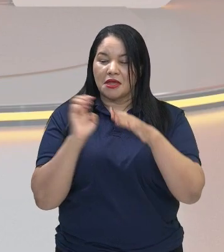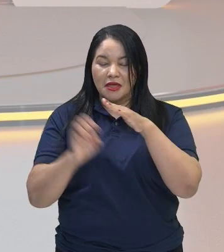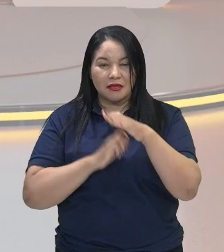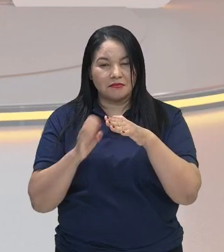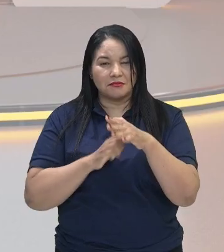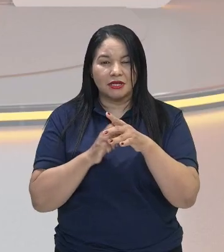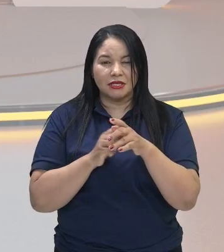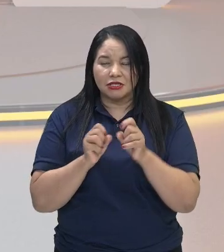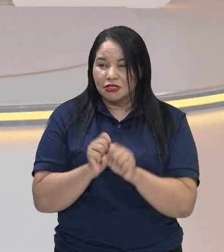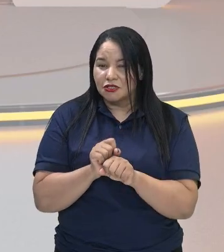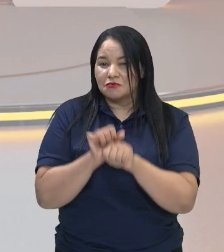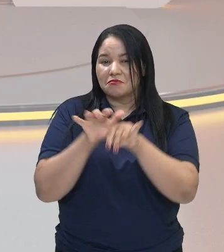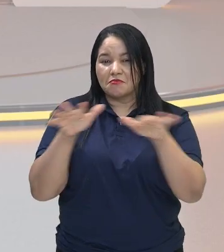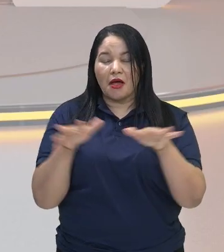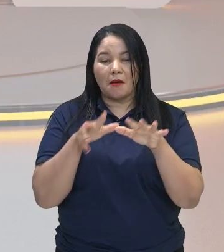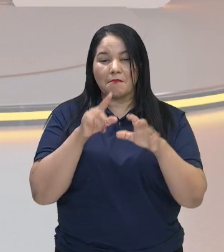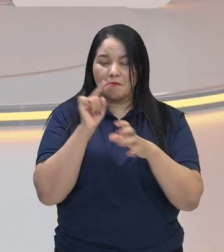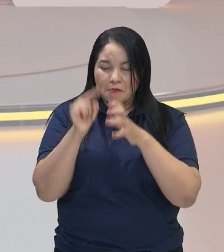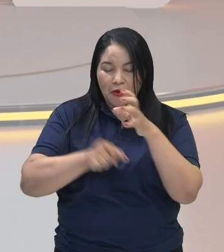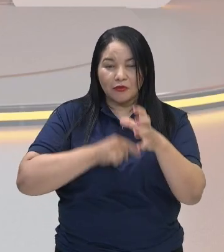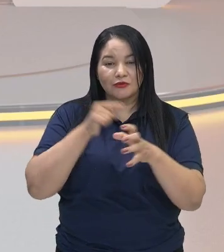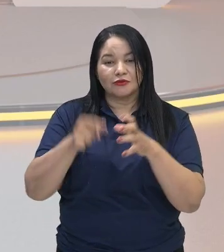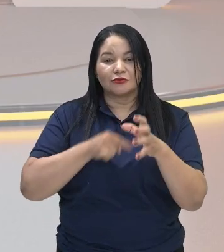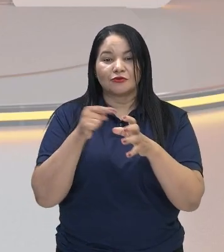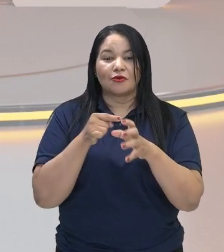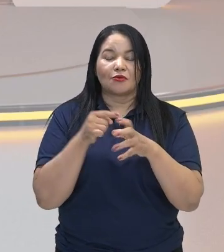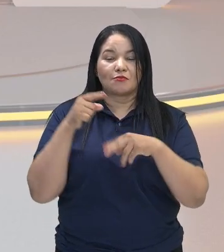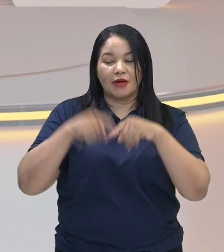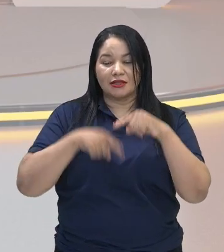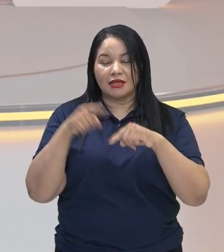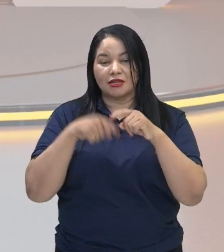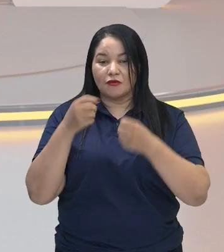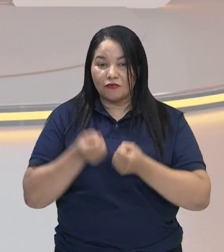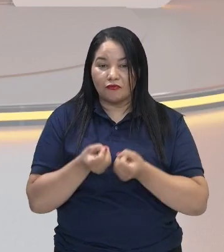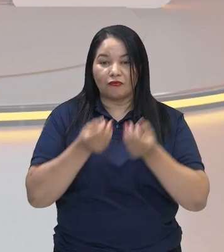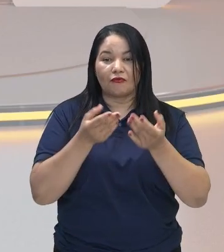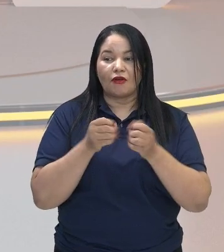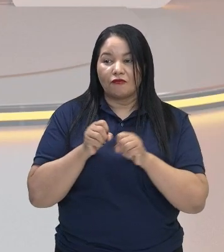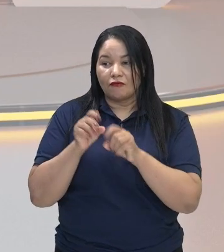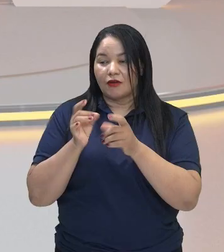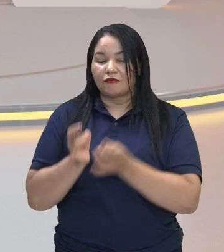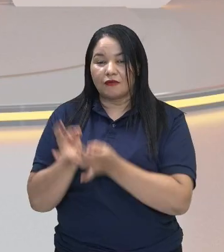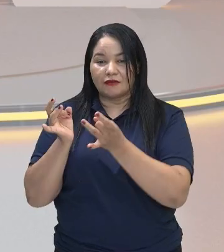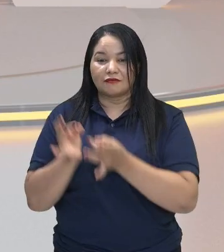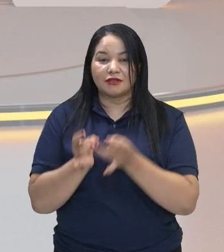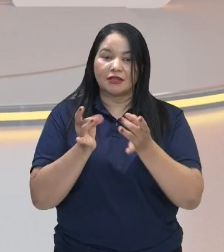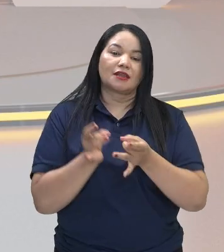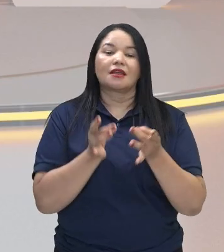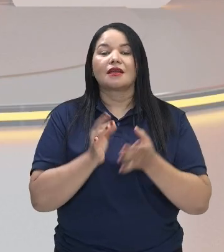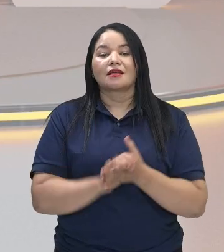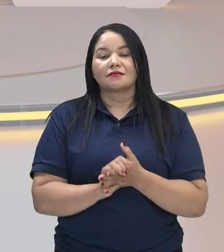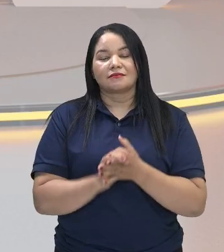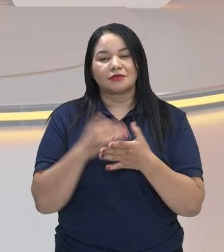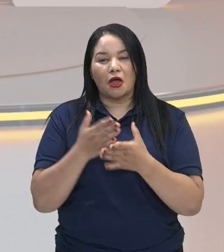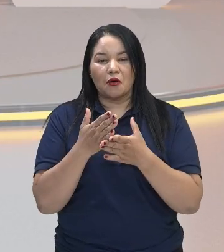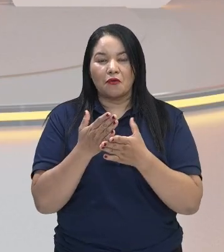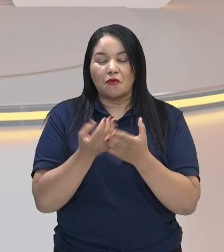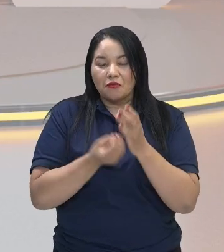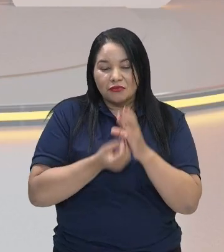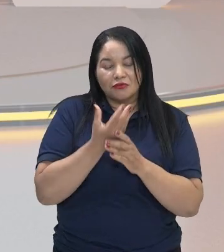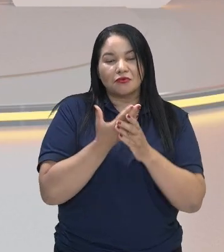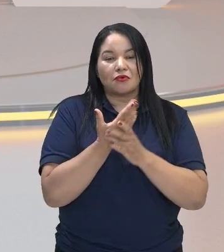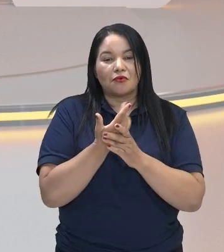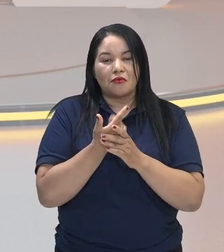pelo mundo todo, levando seus produtos. E aí não se sabe qual é a origem, digamos,